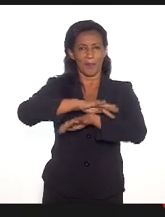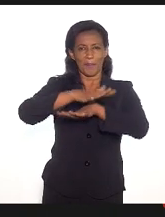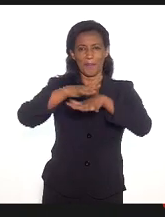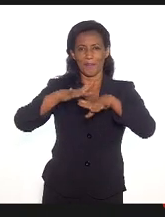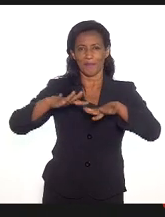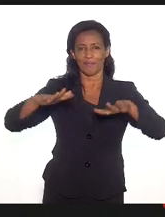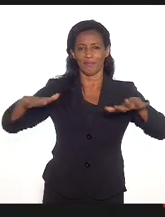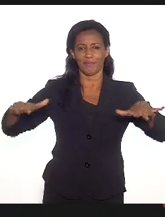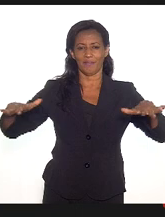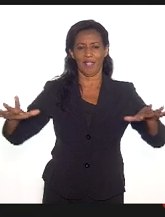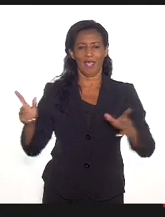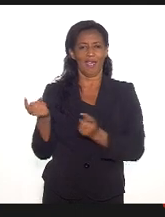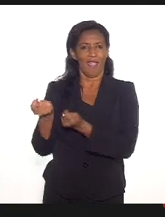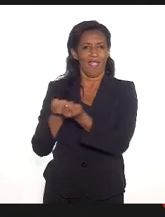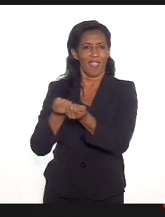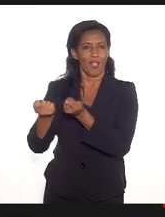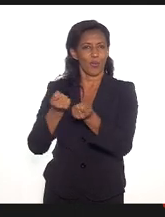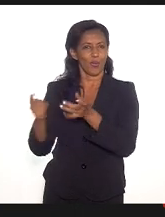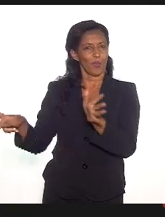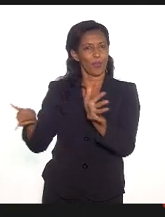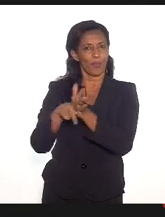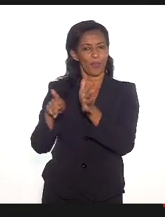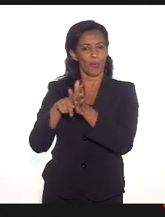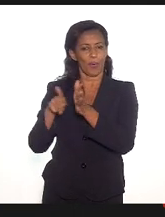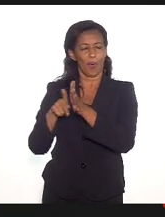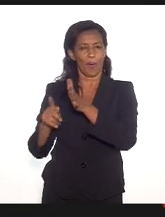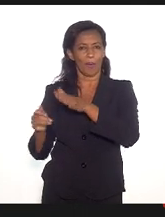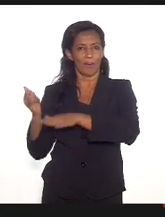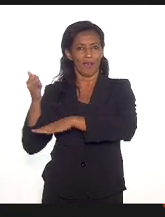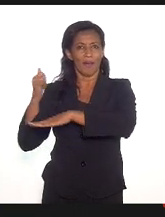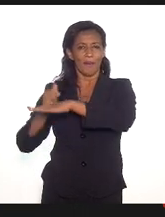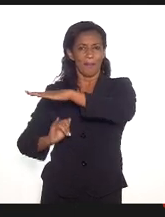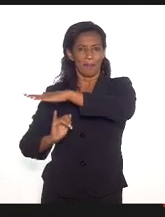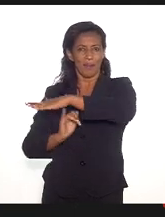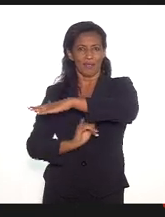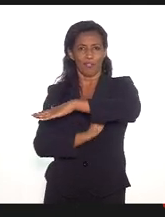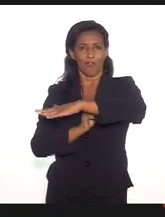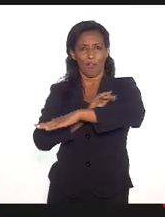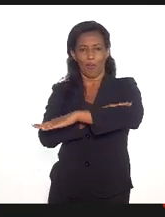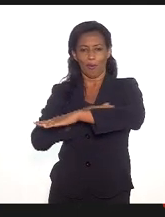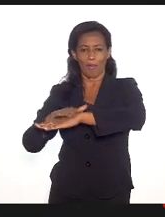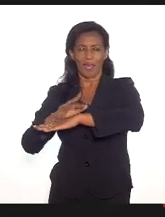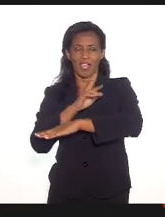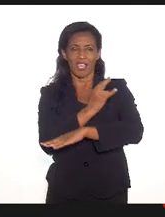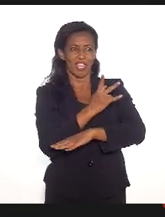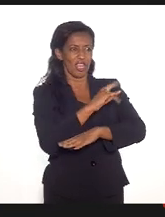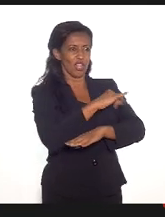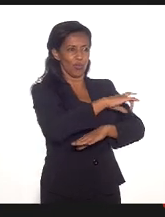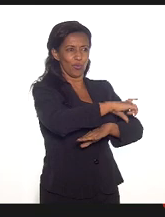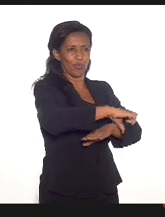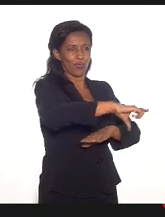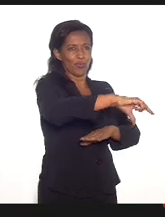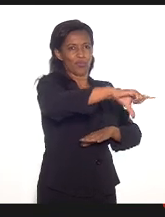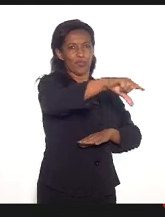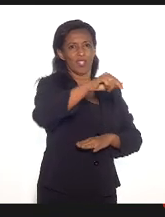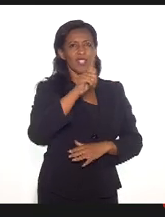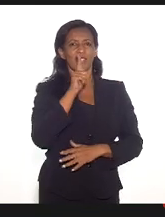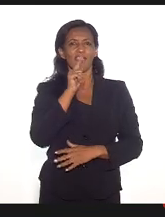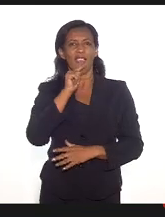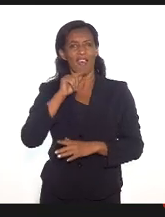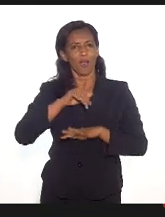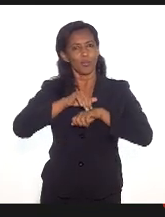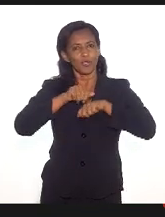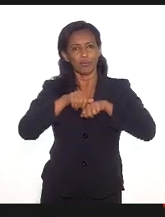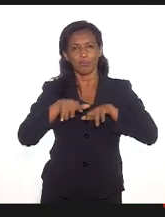territorial, a zona econômica exclusiva, a plataforma continental, as hidrovias e demais águas interiores